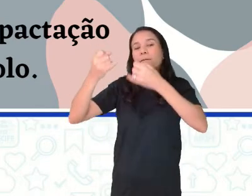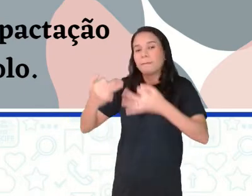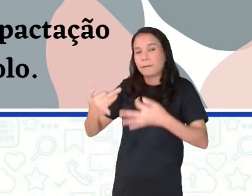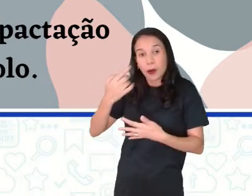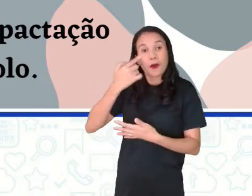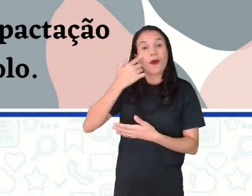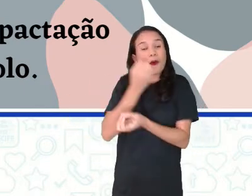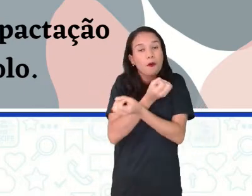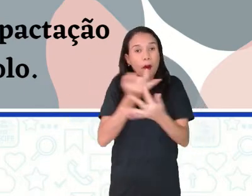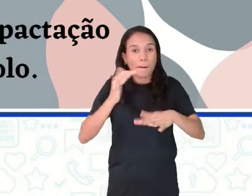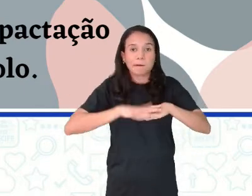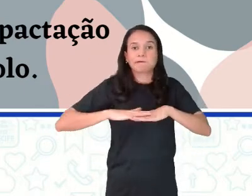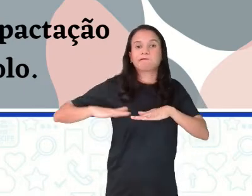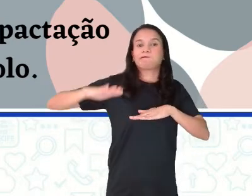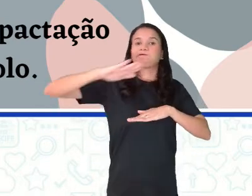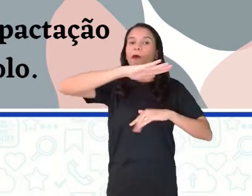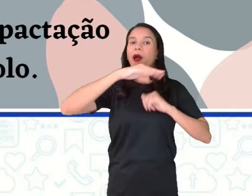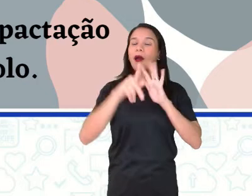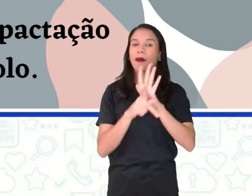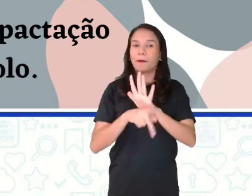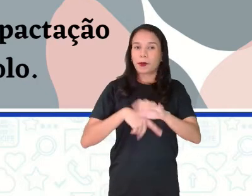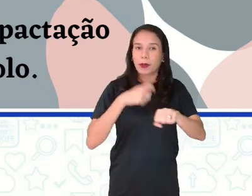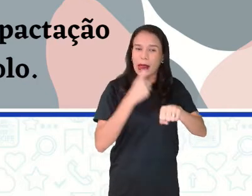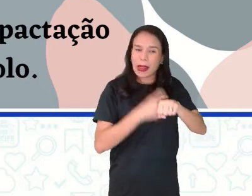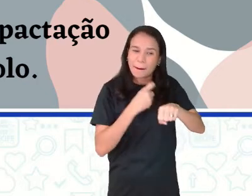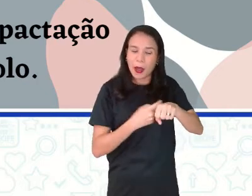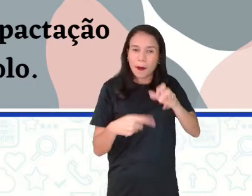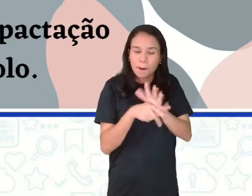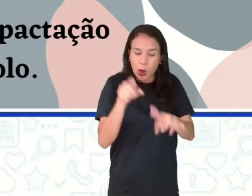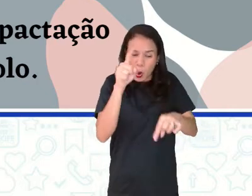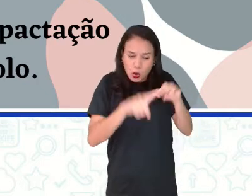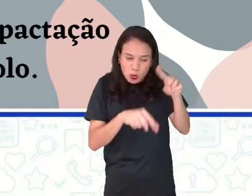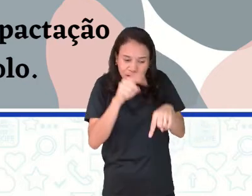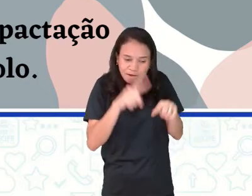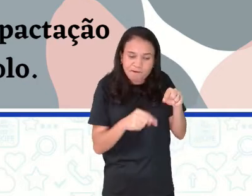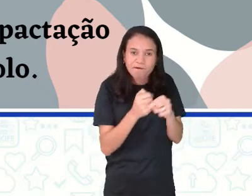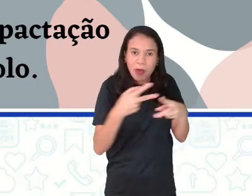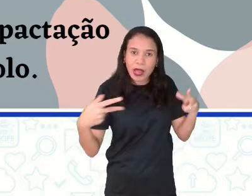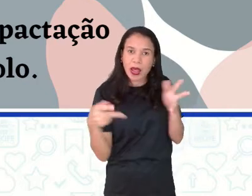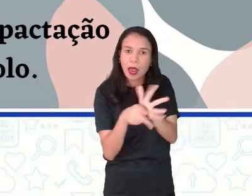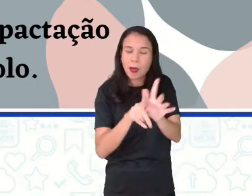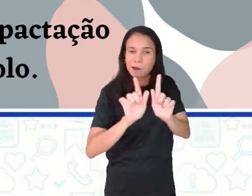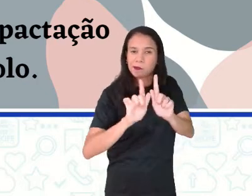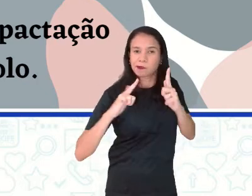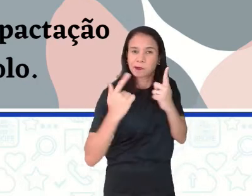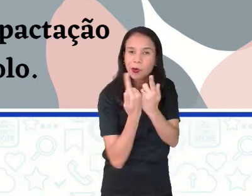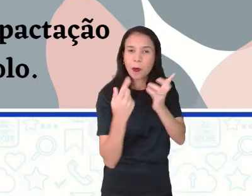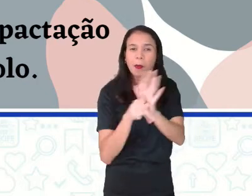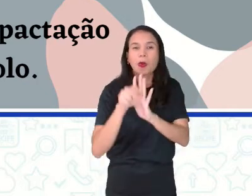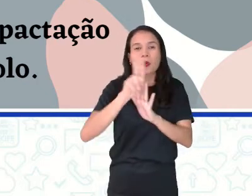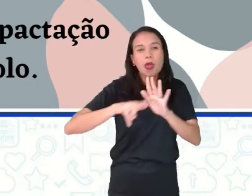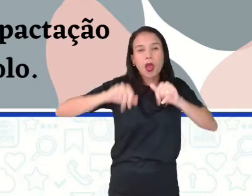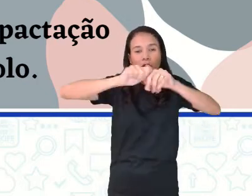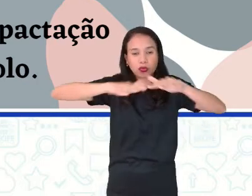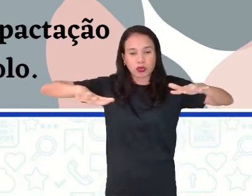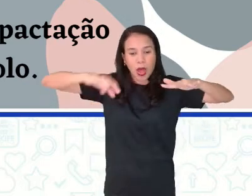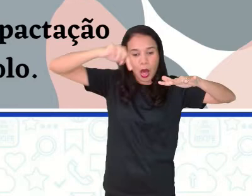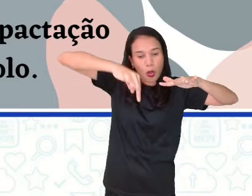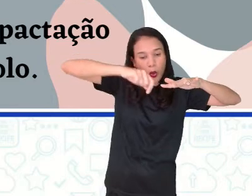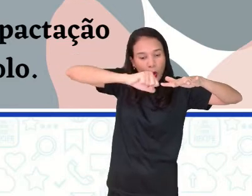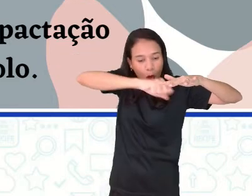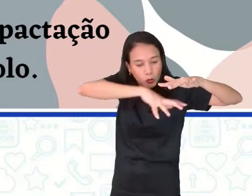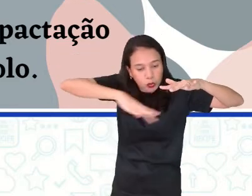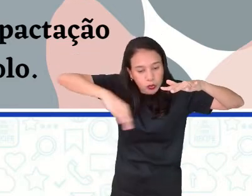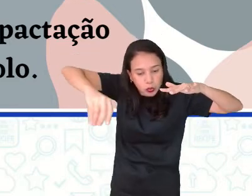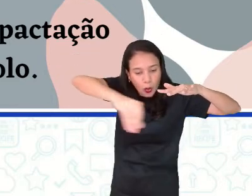a maior parte da rocha, né, do material geológico, pedológico, né, que é do solo,